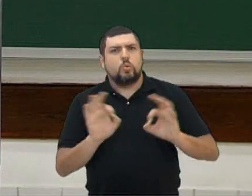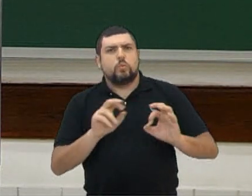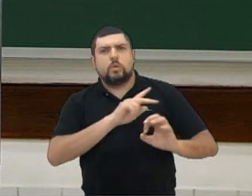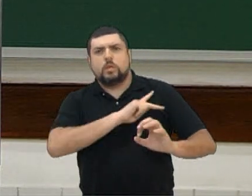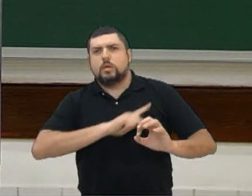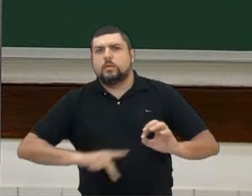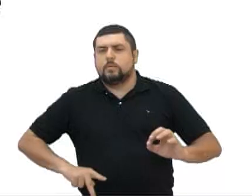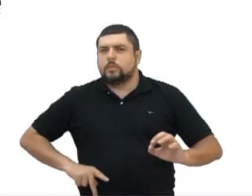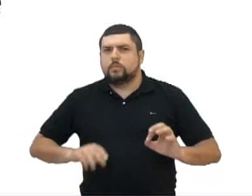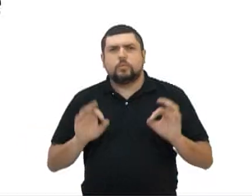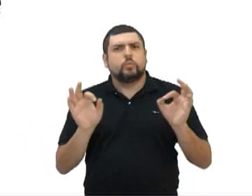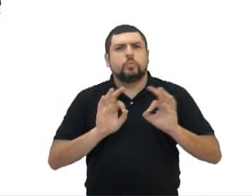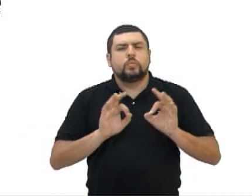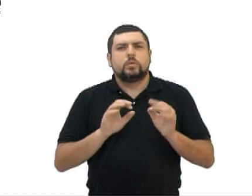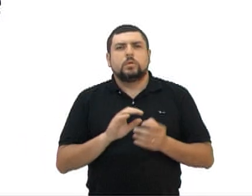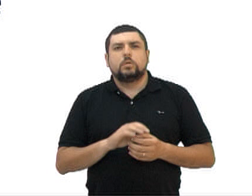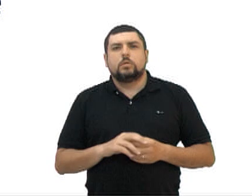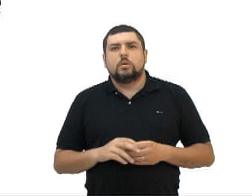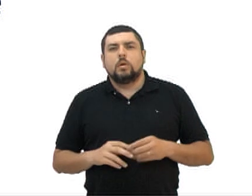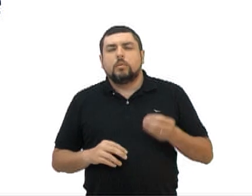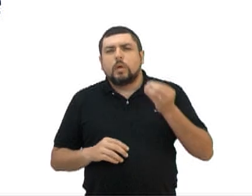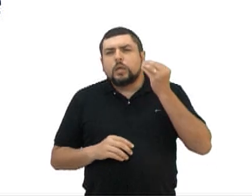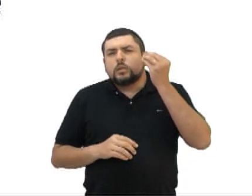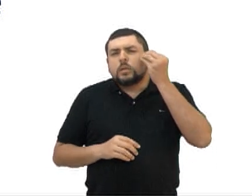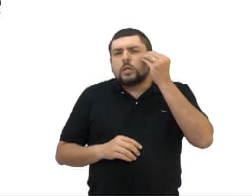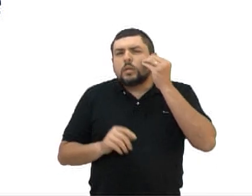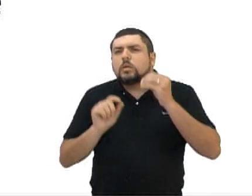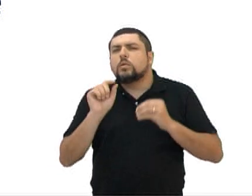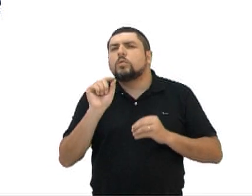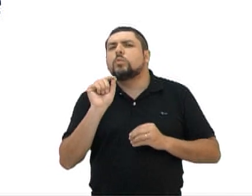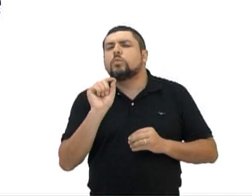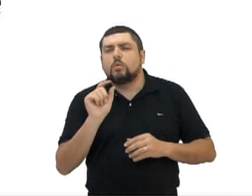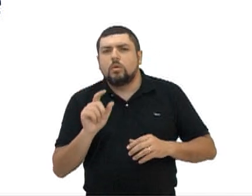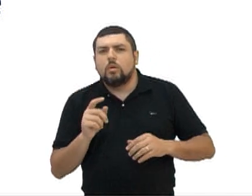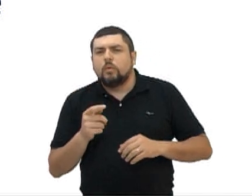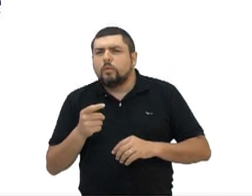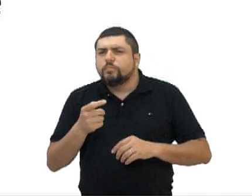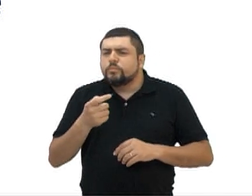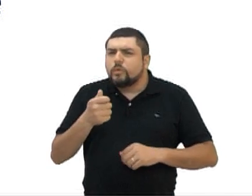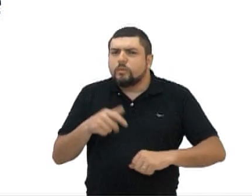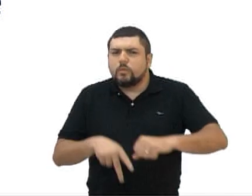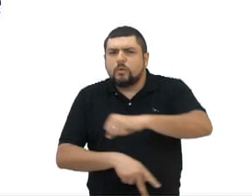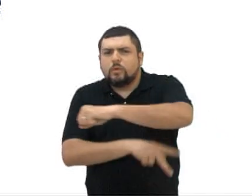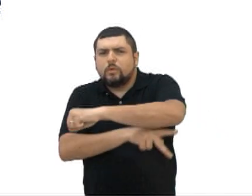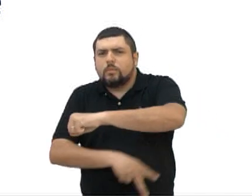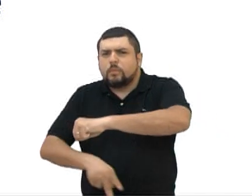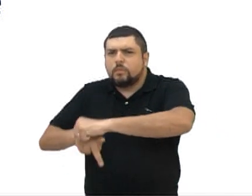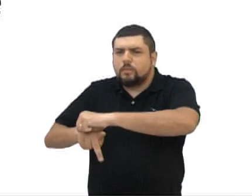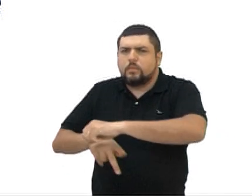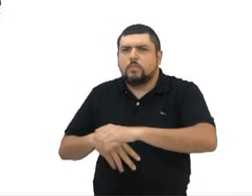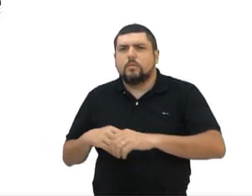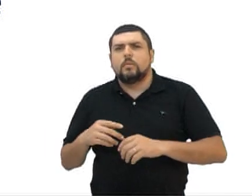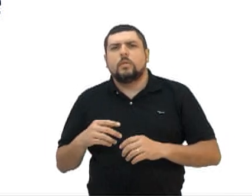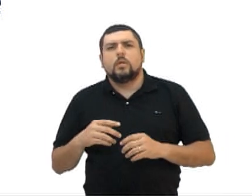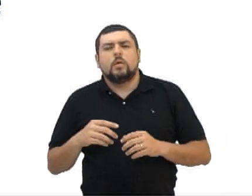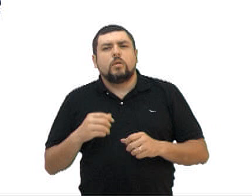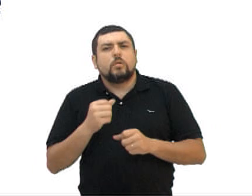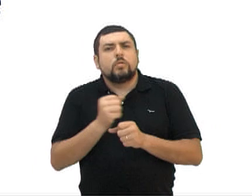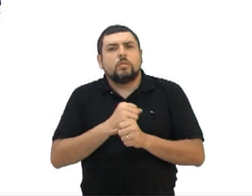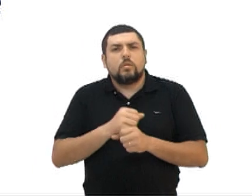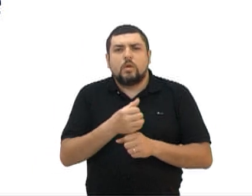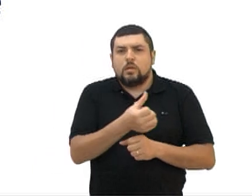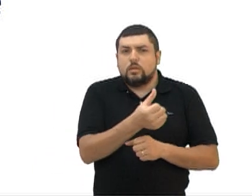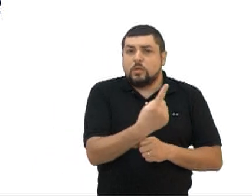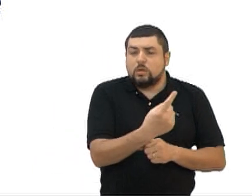A gente tem uma tentativa de um curto parlamentarismo, lá que vai de 61 até 63, e há uma